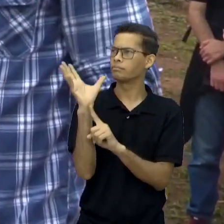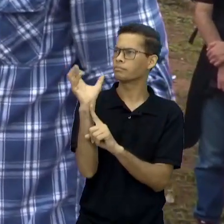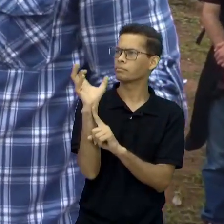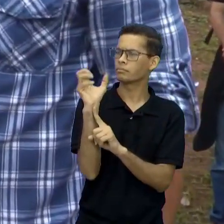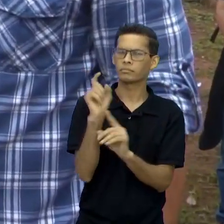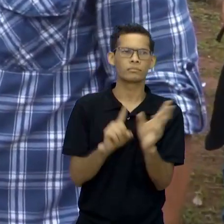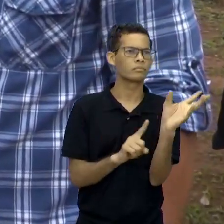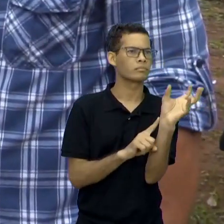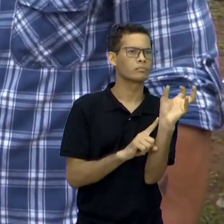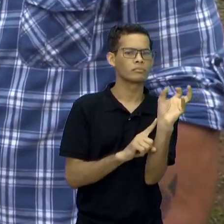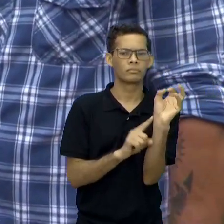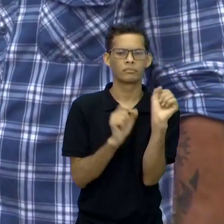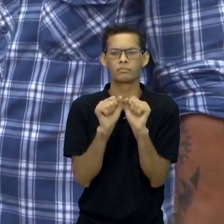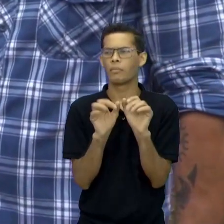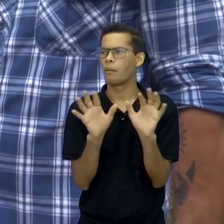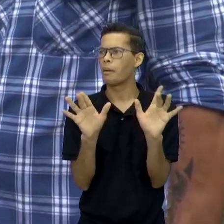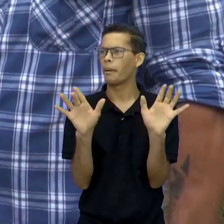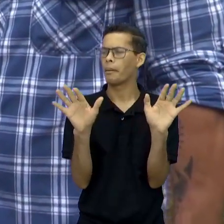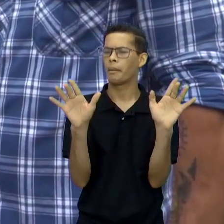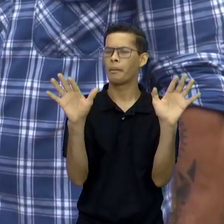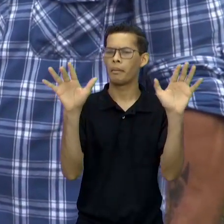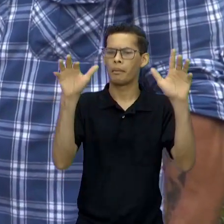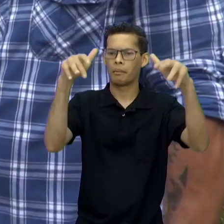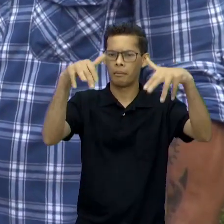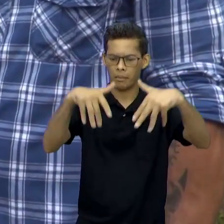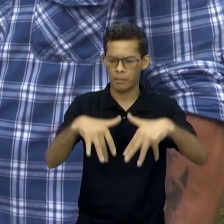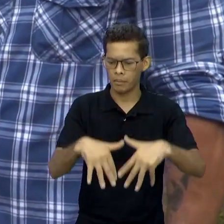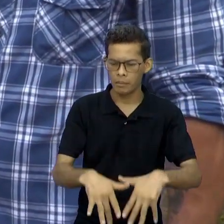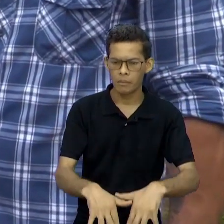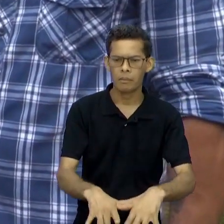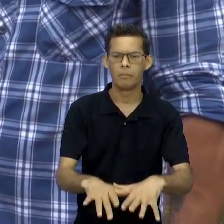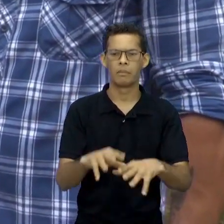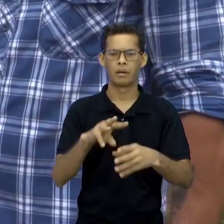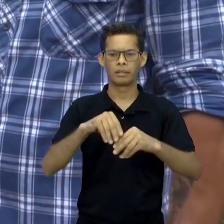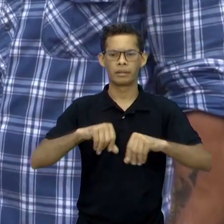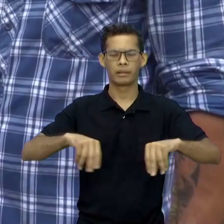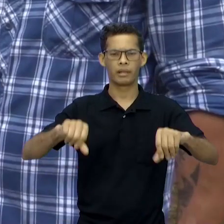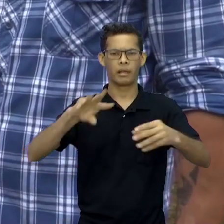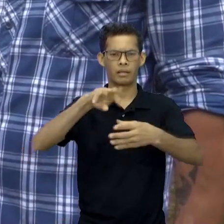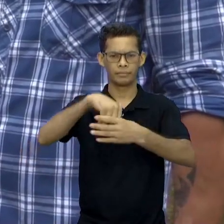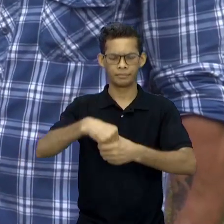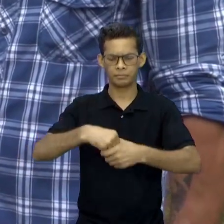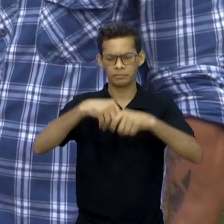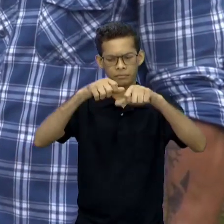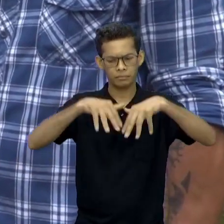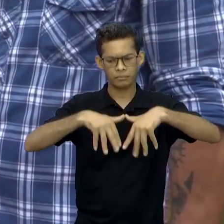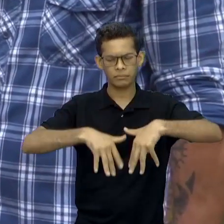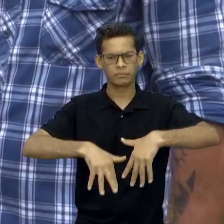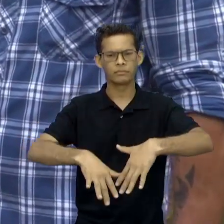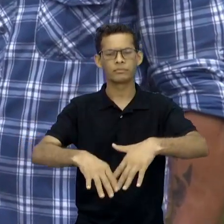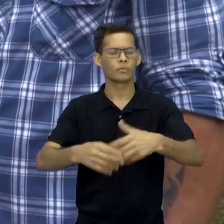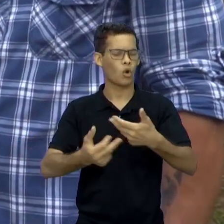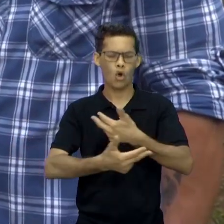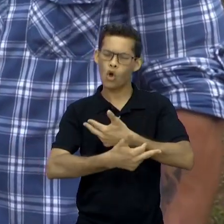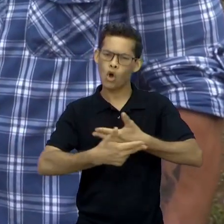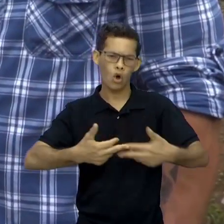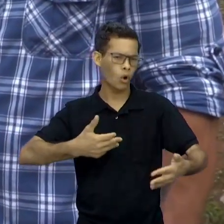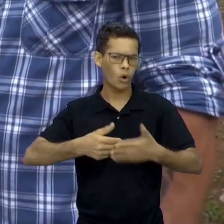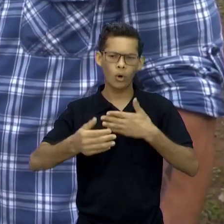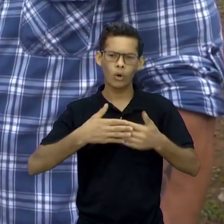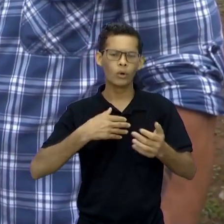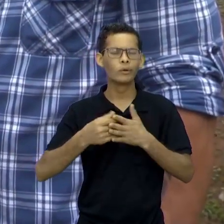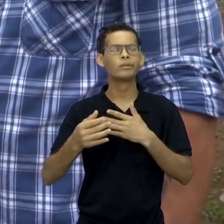uma onda eletromagnética para dentro do subsolo, e essa onda vai penetrar e quando encontrar algum alvo,